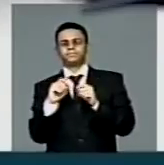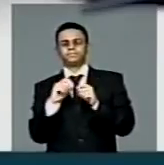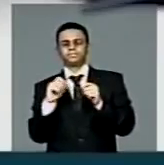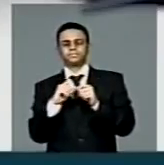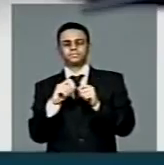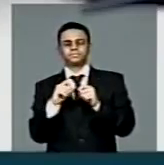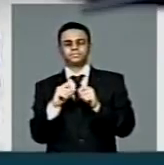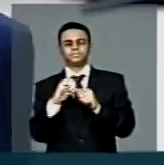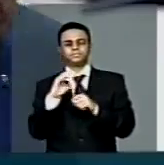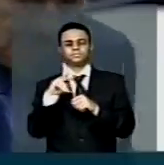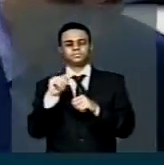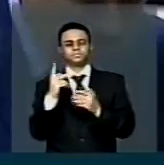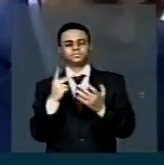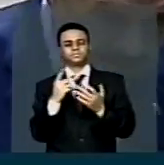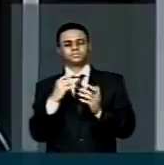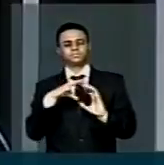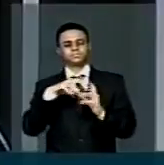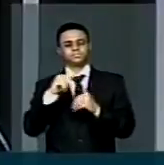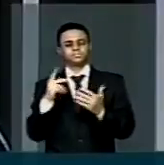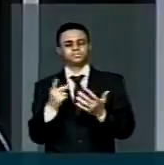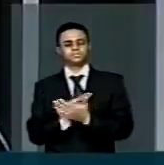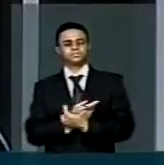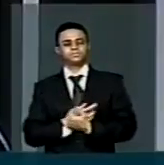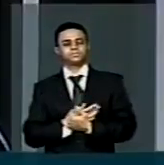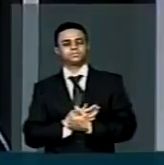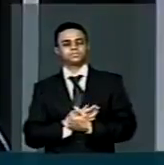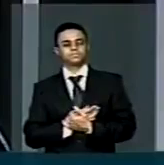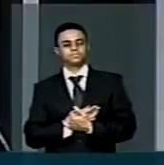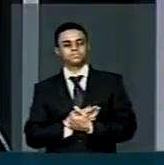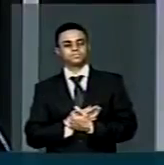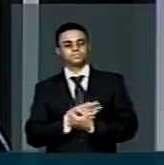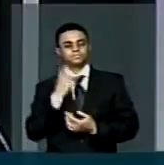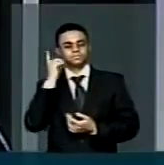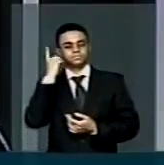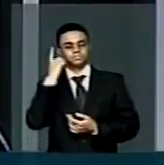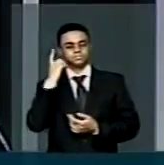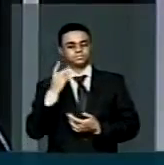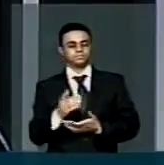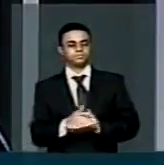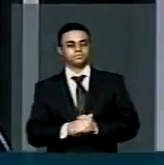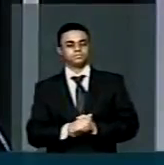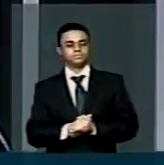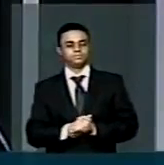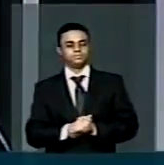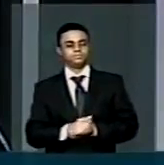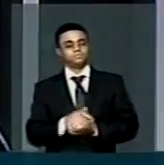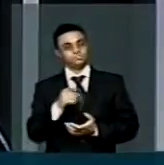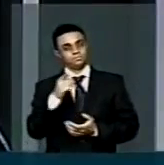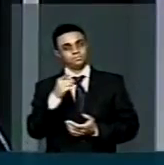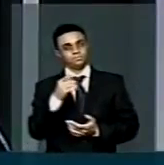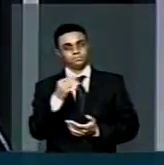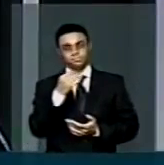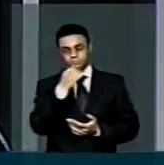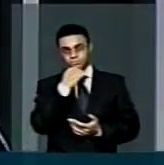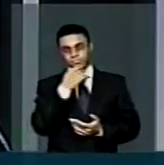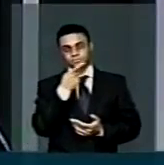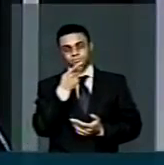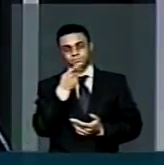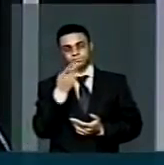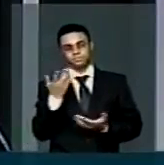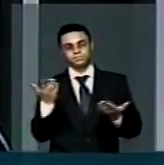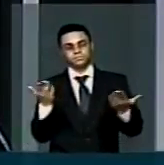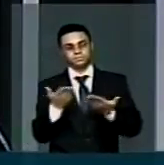grande acontecimento que é a Copa do Mundo. Deputado Romário, Vossa Excelência, lamentavelmente, faz um discurso hoje de senador